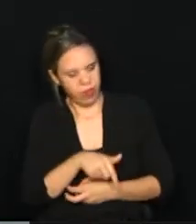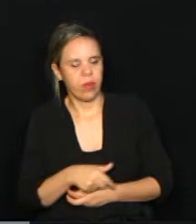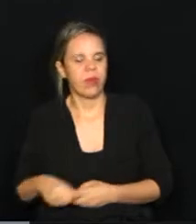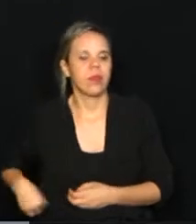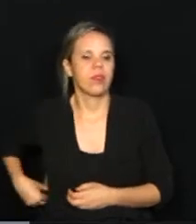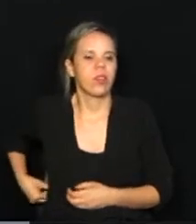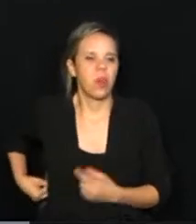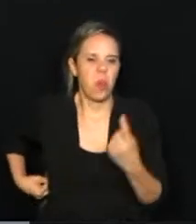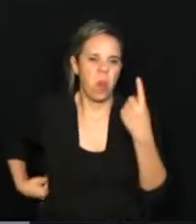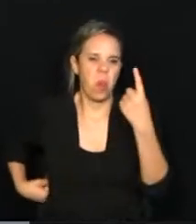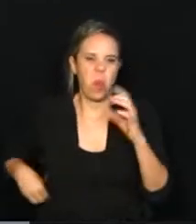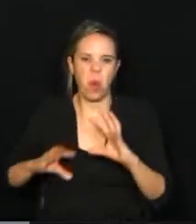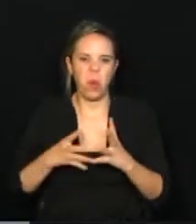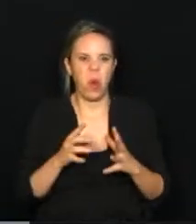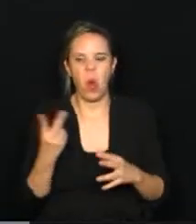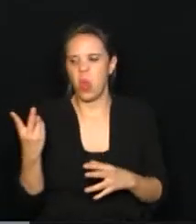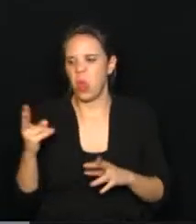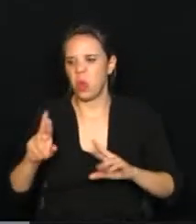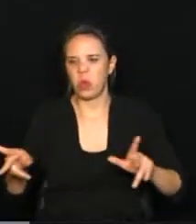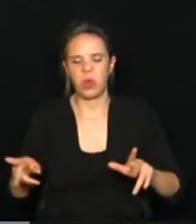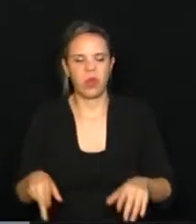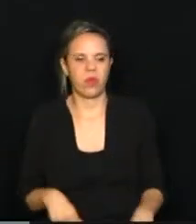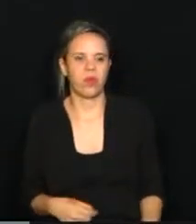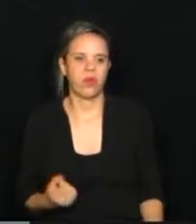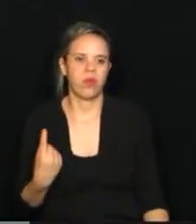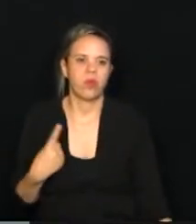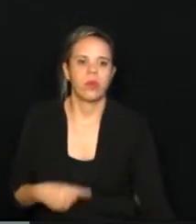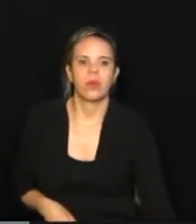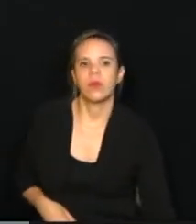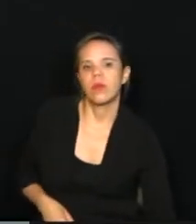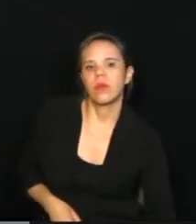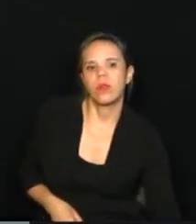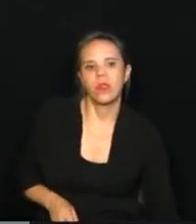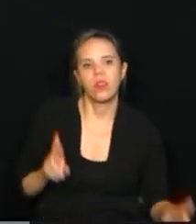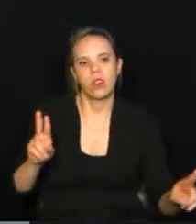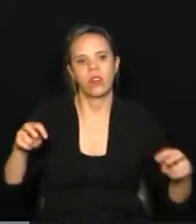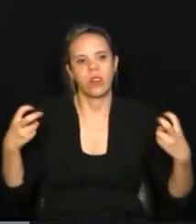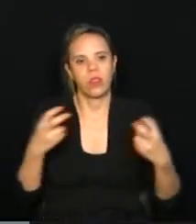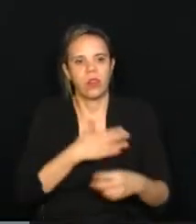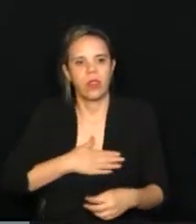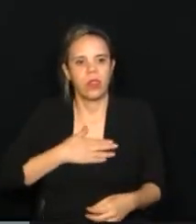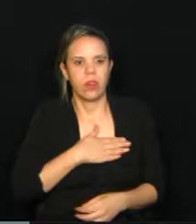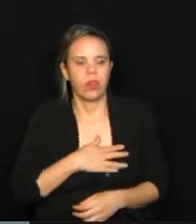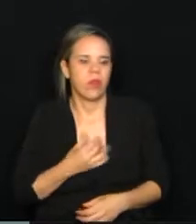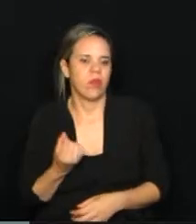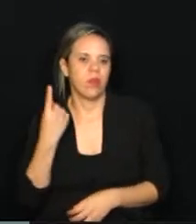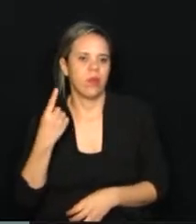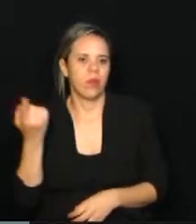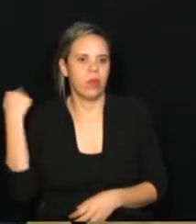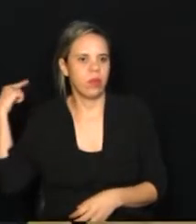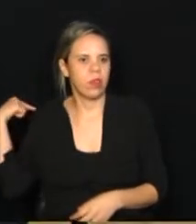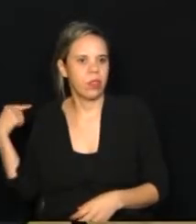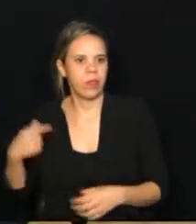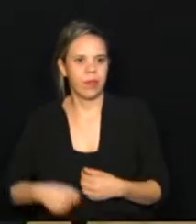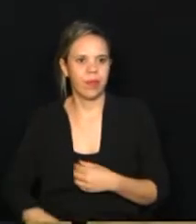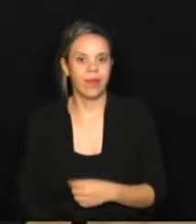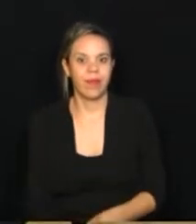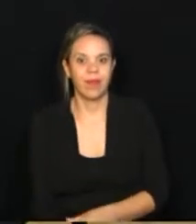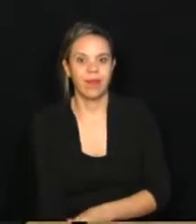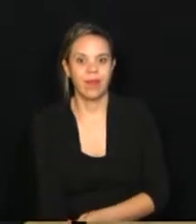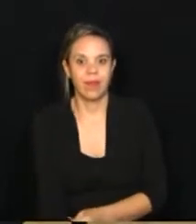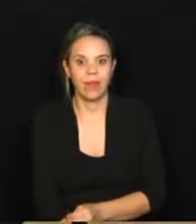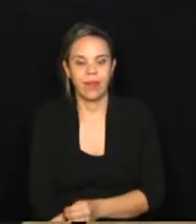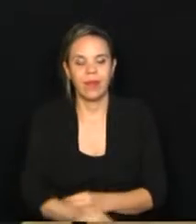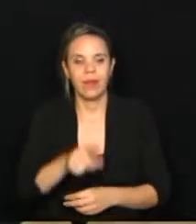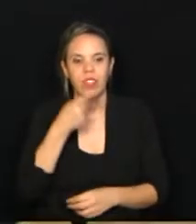de 1 bola, 2 bolas de diferença, a torcida adorava, né? Era surreal aquela época. Agora, Tássia, você falou